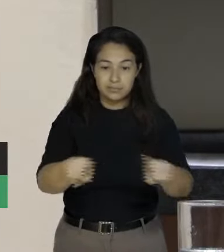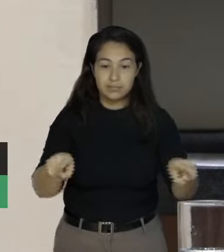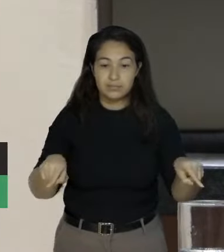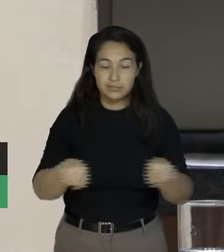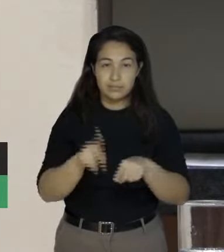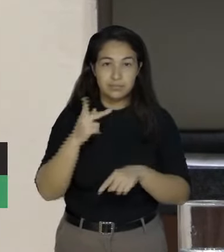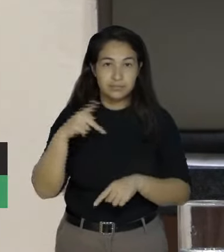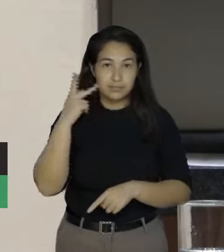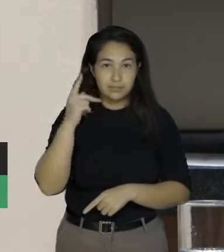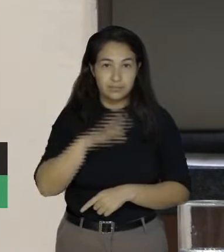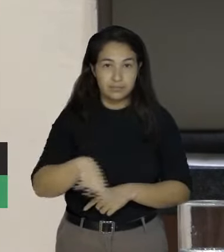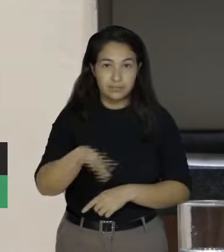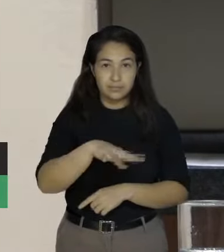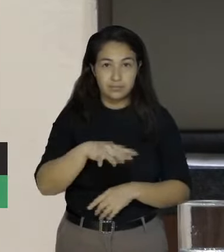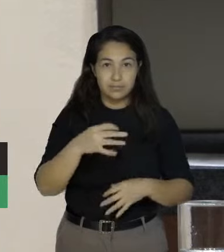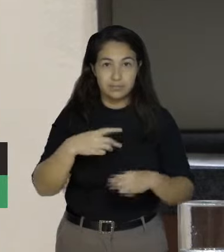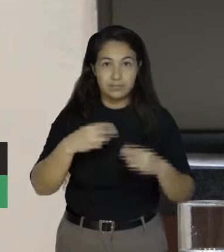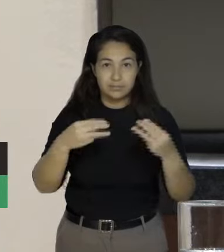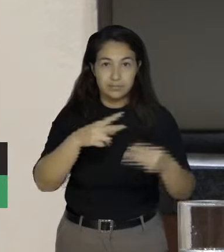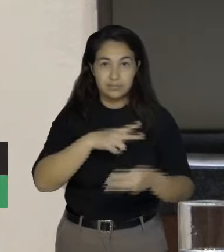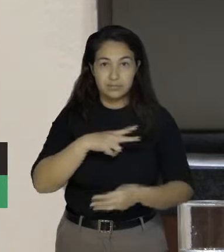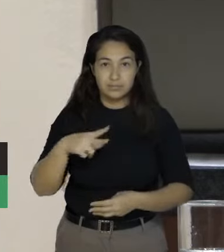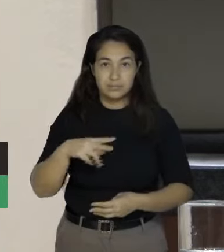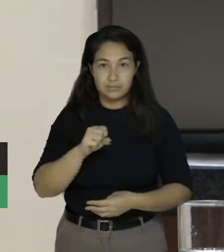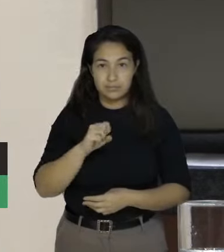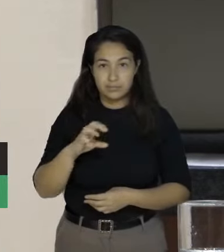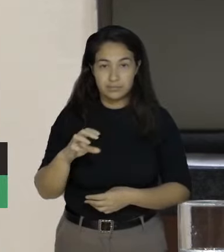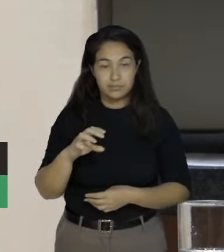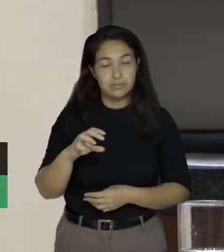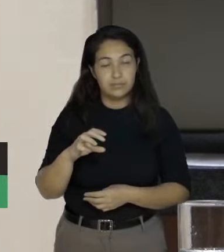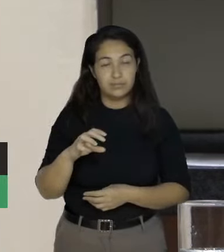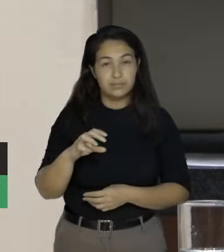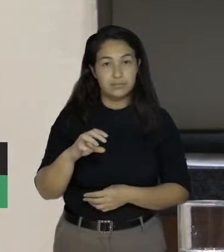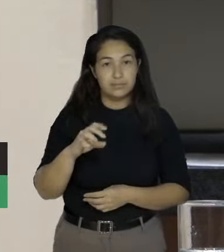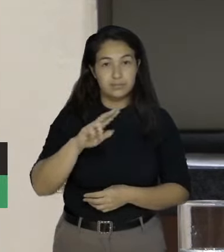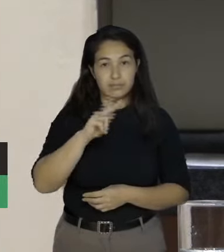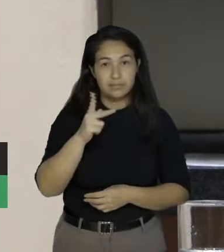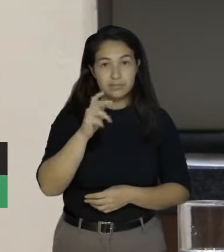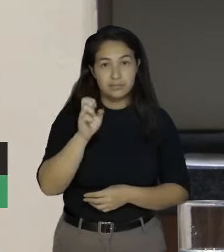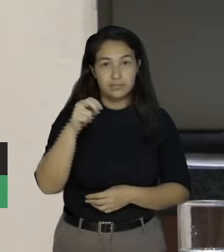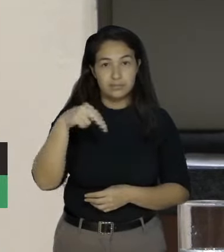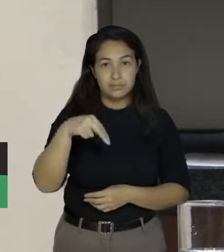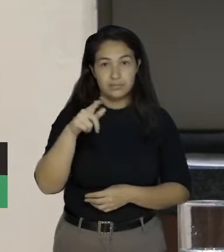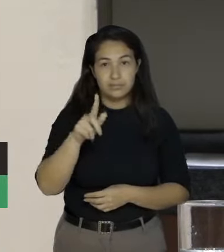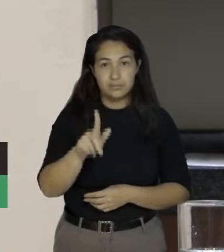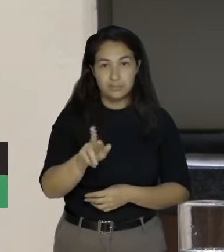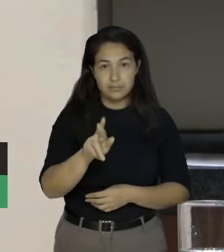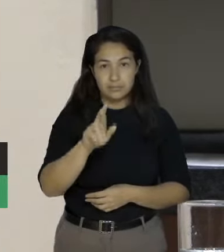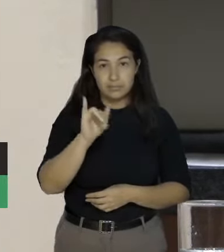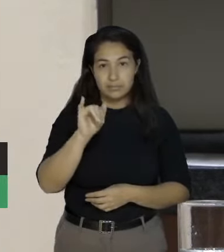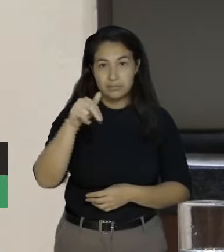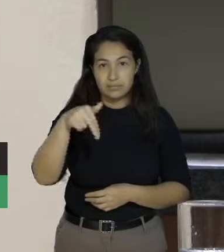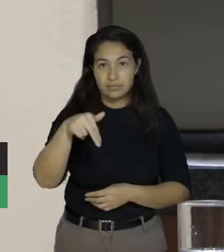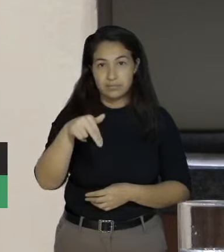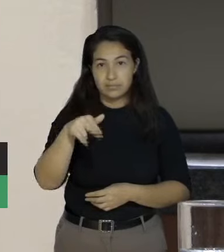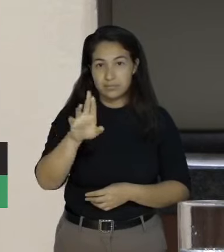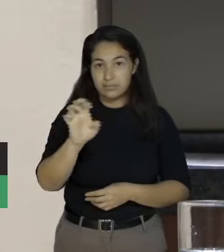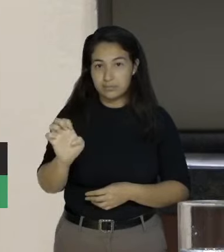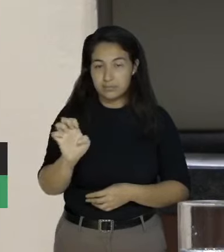procurador-geral do Ministério Público de Santa Catarina promotor de justiça Doutor Henrique Laus anieta